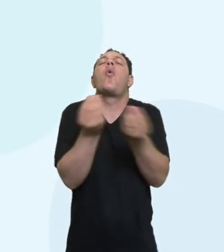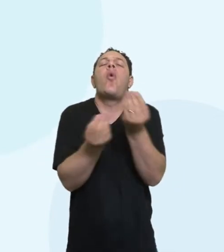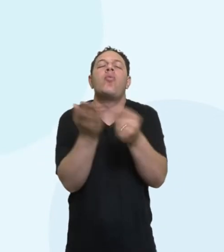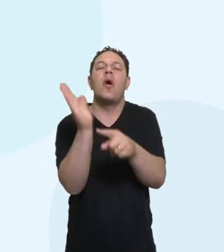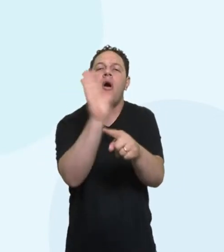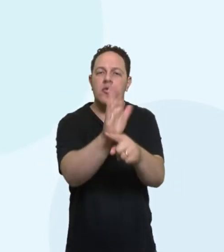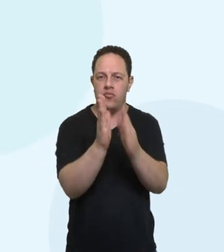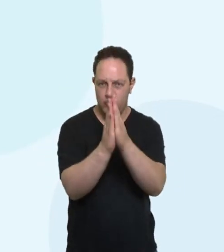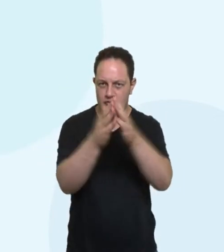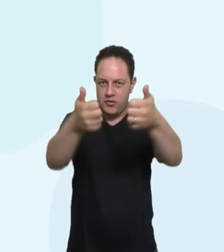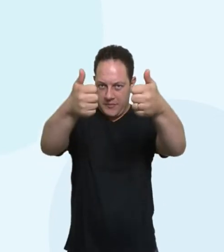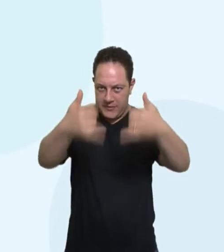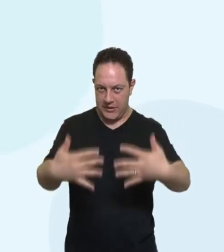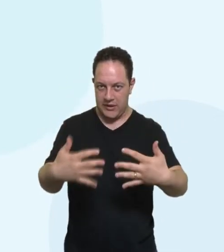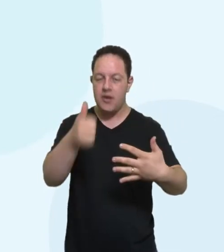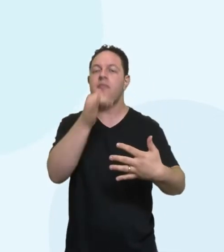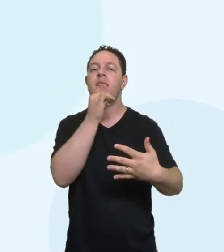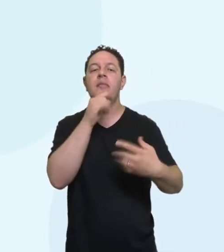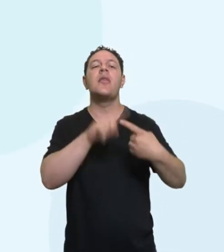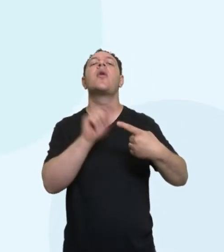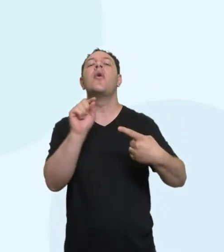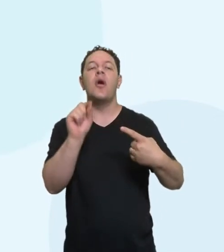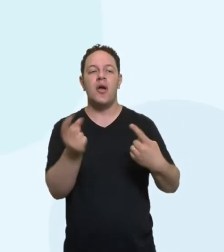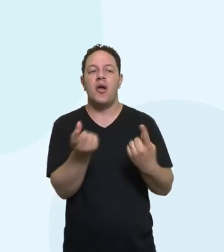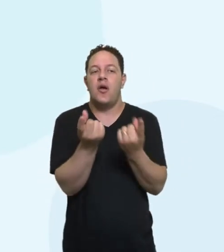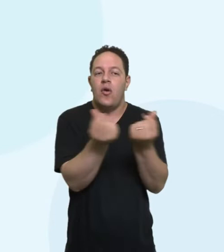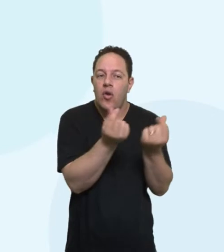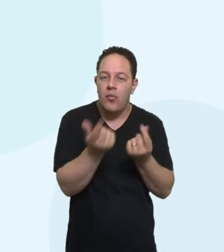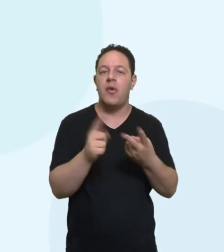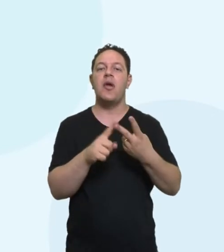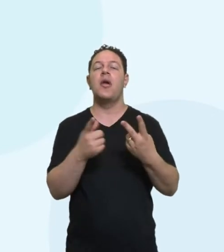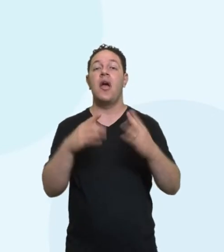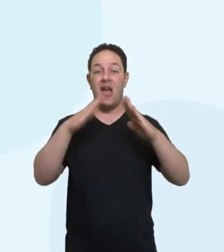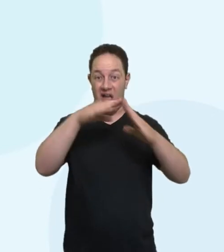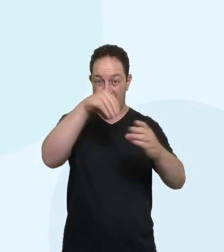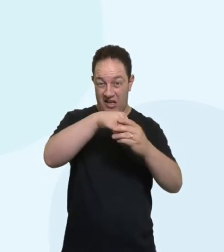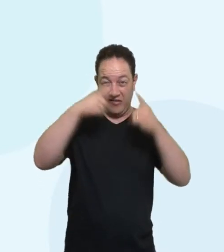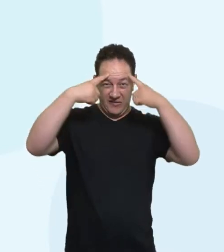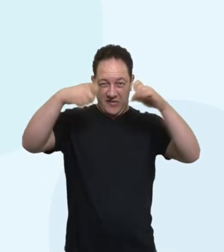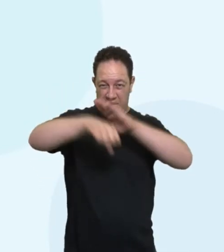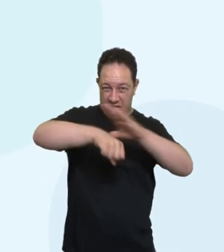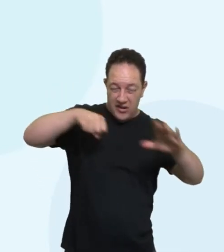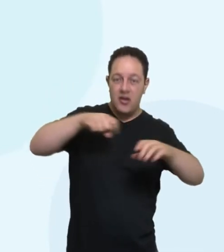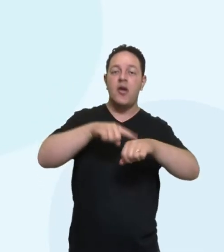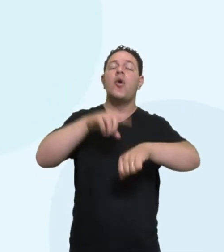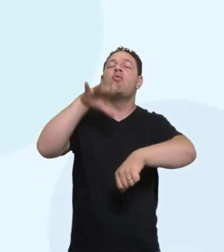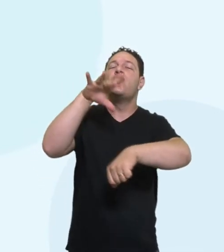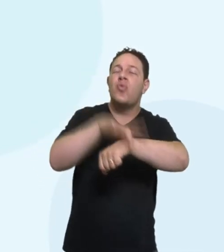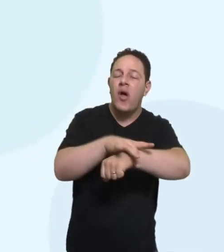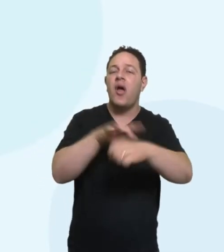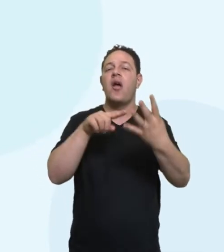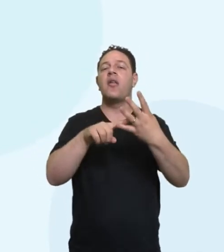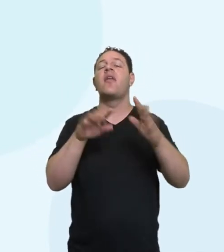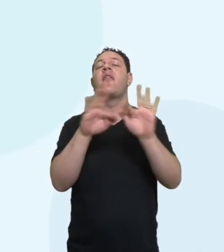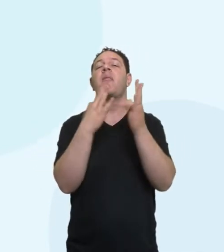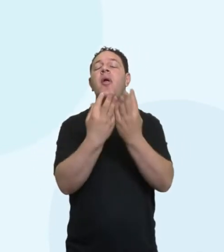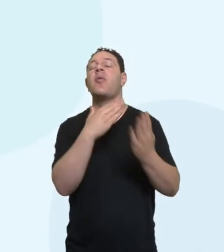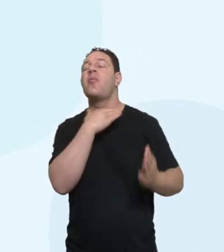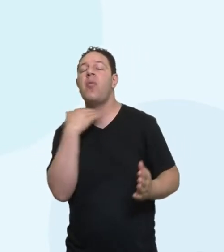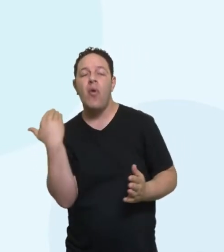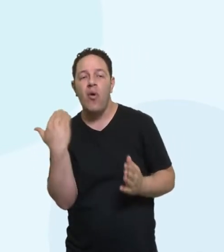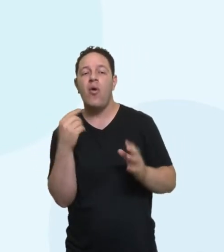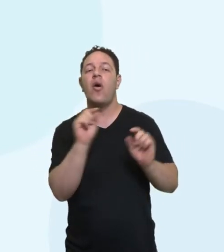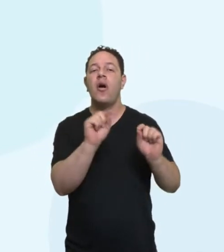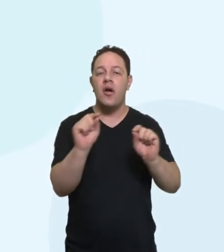desenvolvidas então questões socioeconômicas e violência doméstica adoecimento morta e familiares ou pessoas próximas